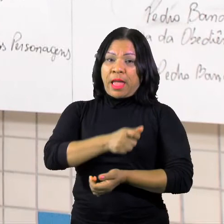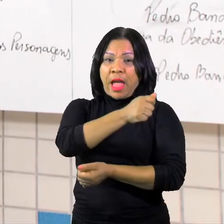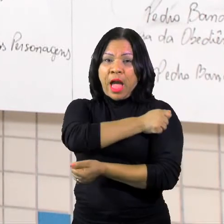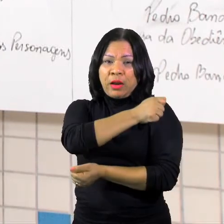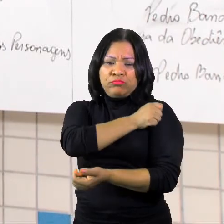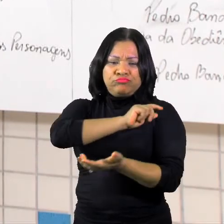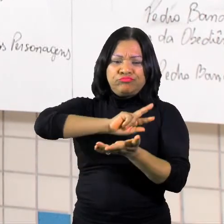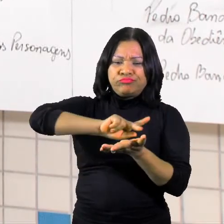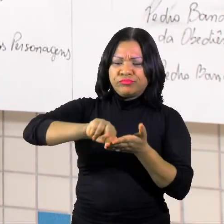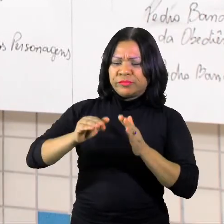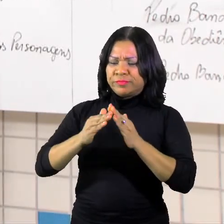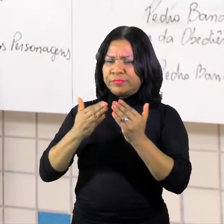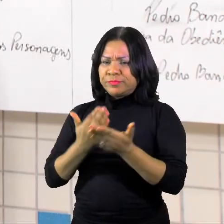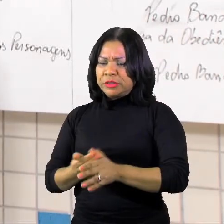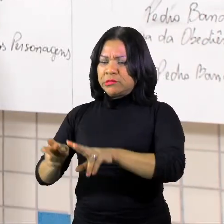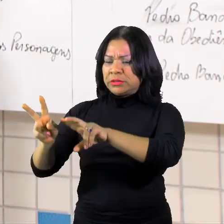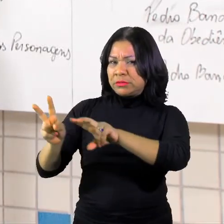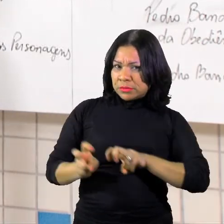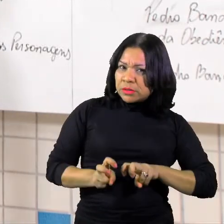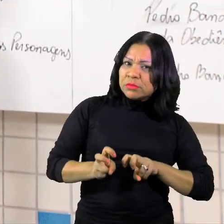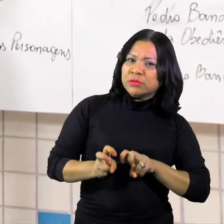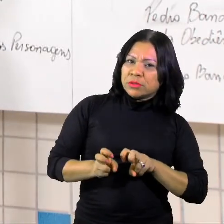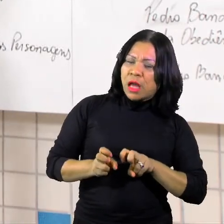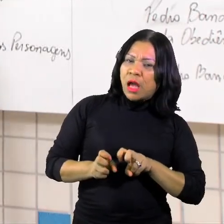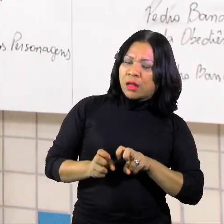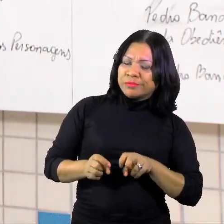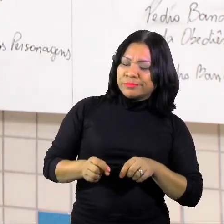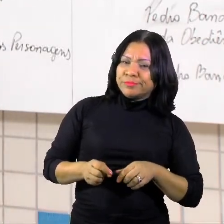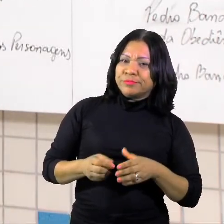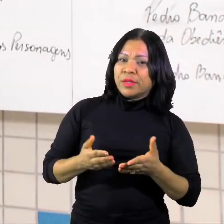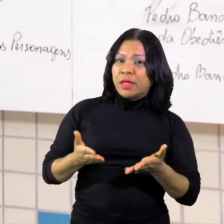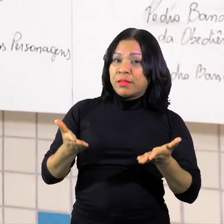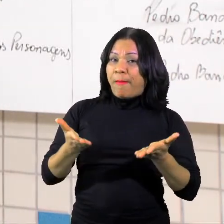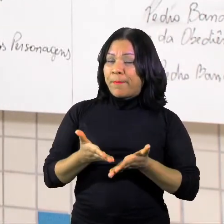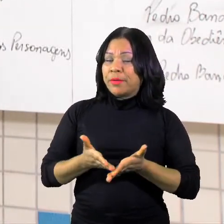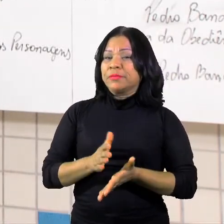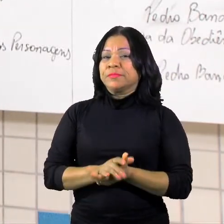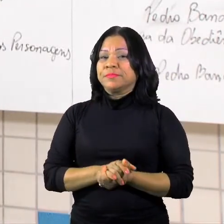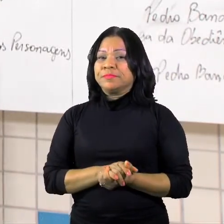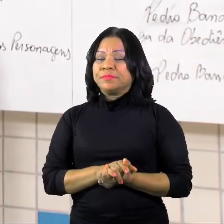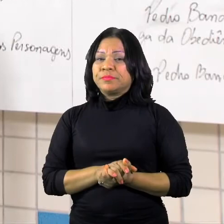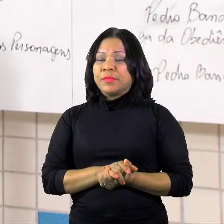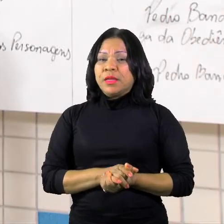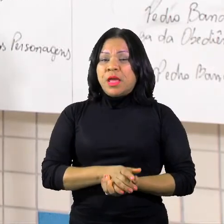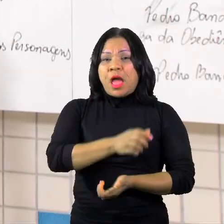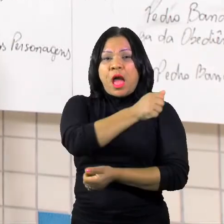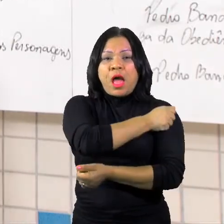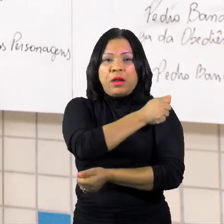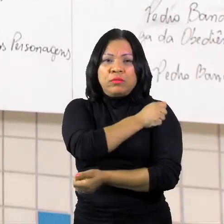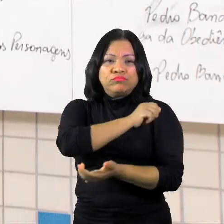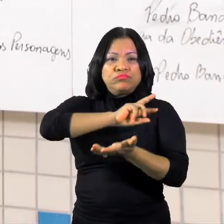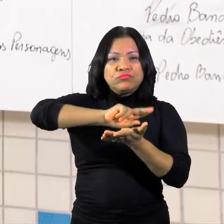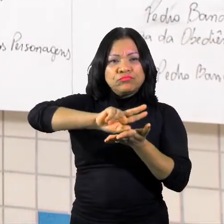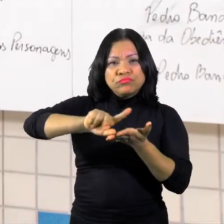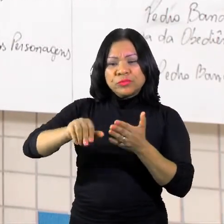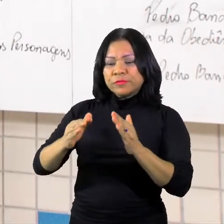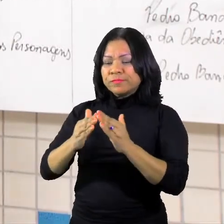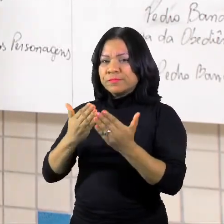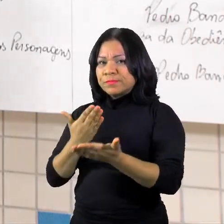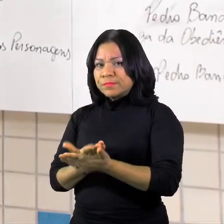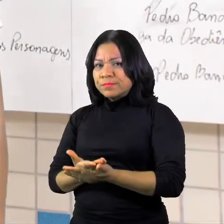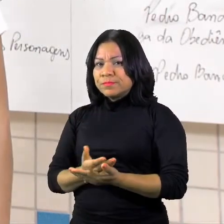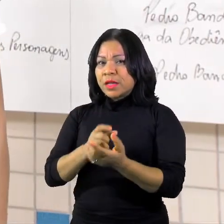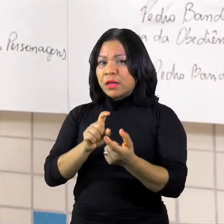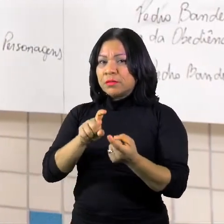sequestrados. Presente também. E alunos de várias escolas foram sequestrados. Indicou o